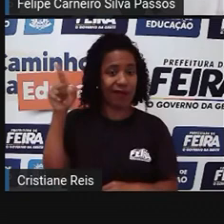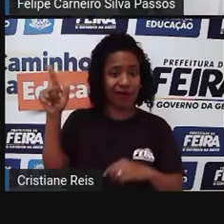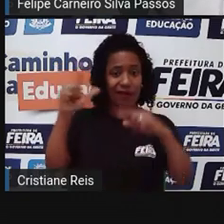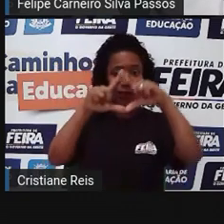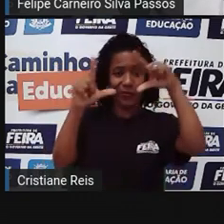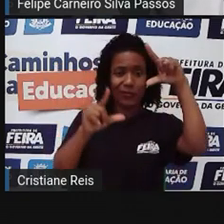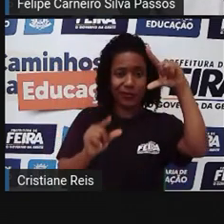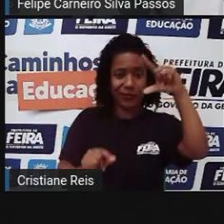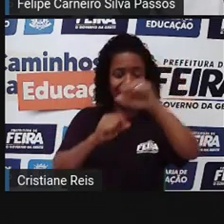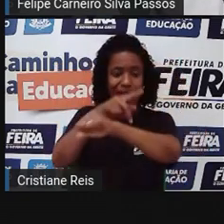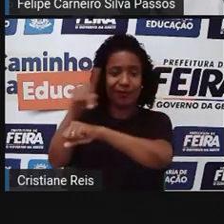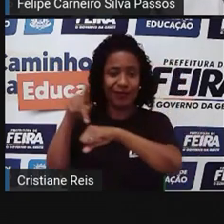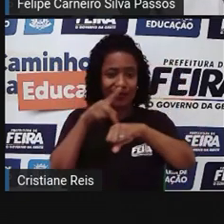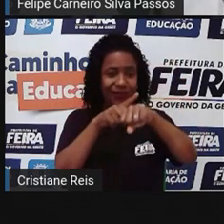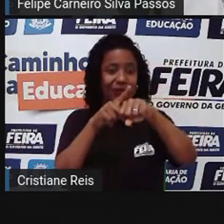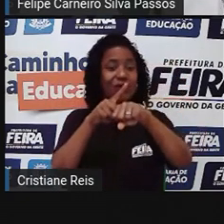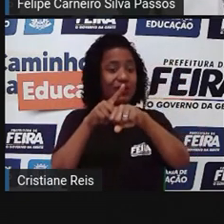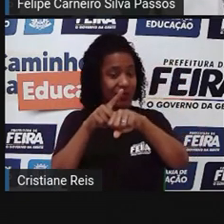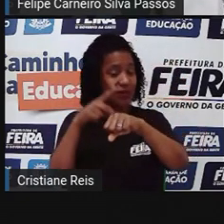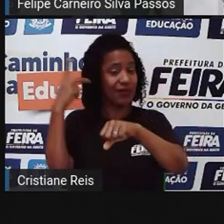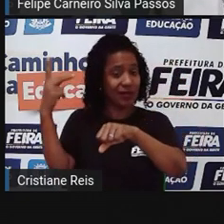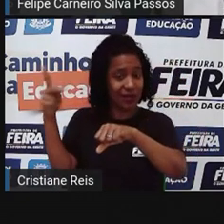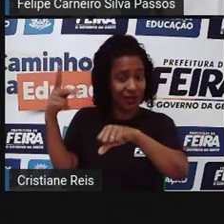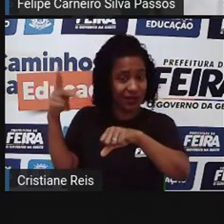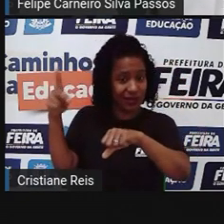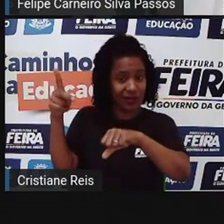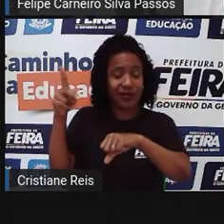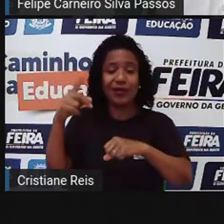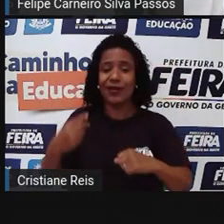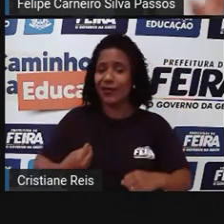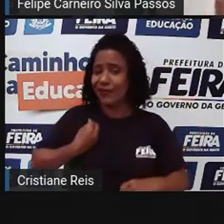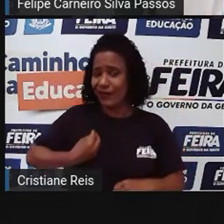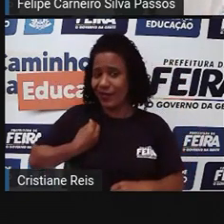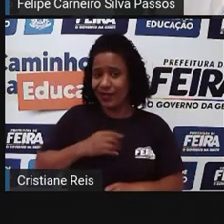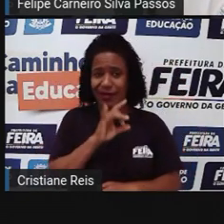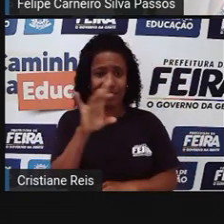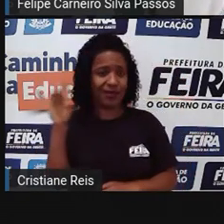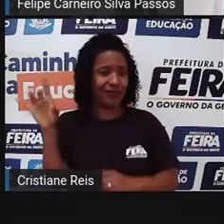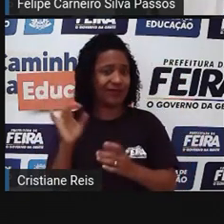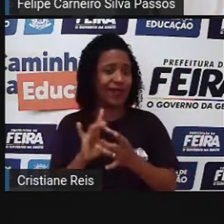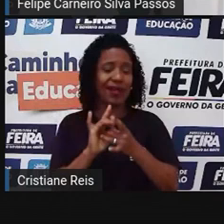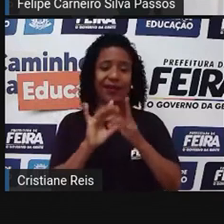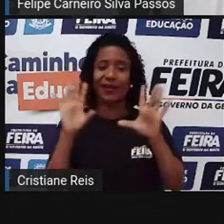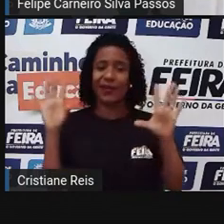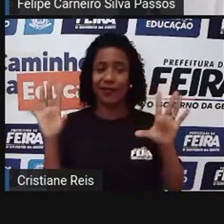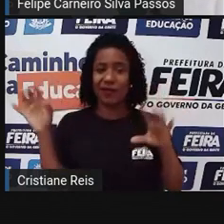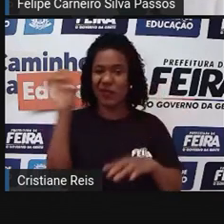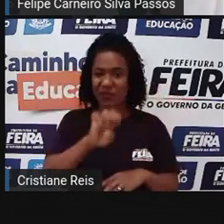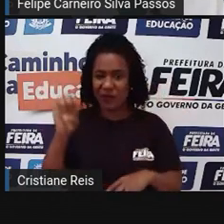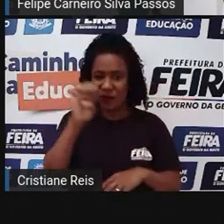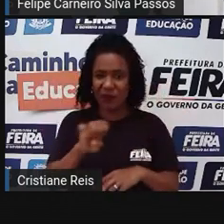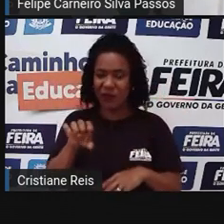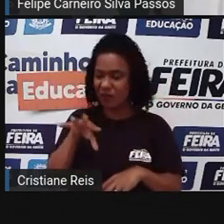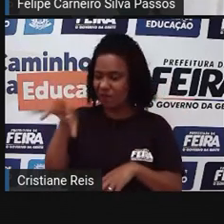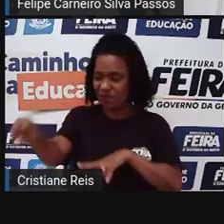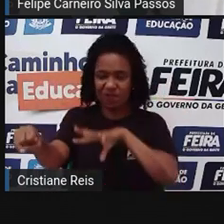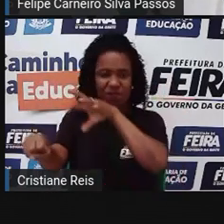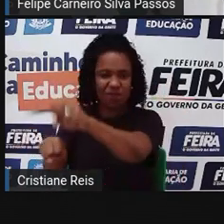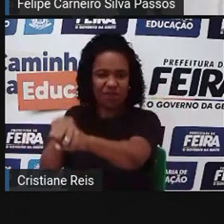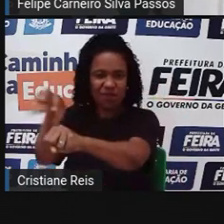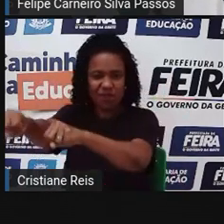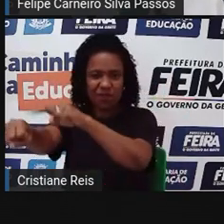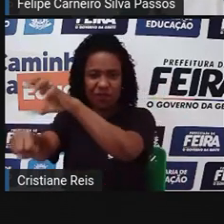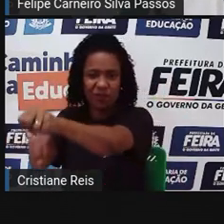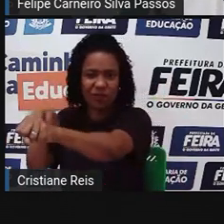uma imensa diversidade cultural lá no continente africano, e aí a Europa chega lá tocando terror, escravizando,